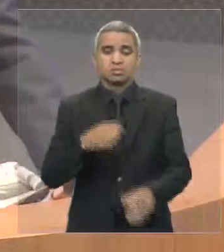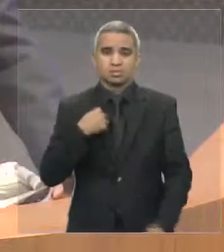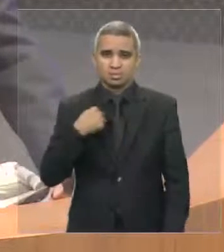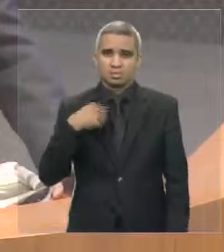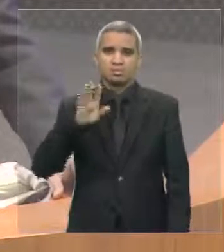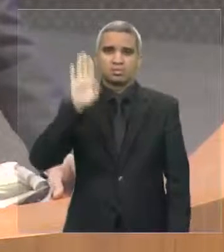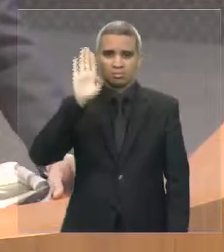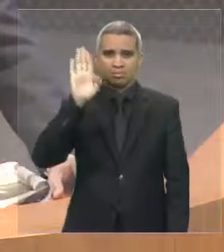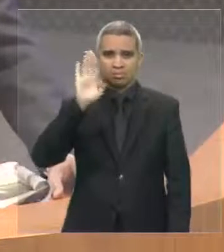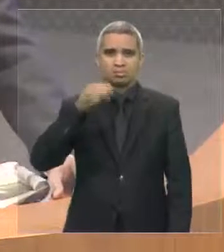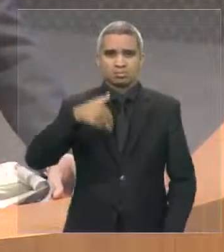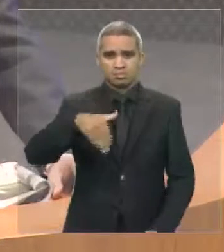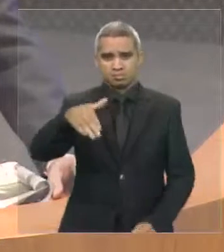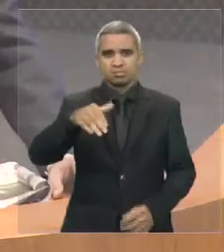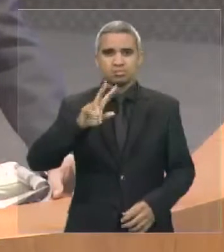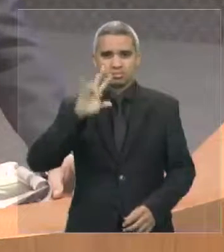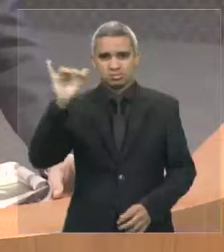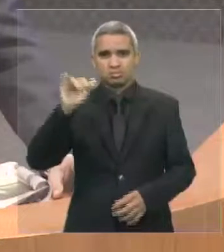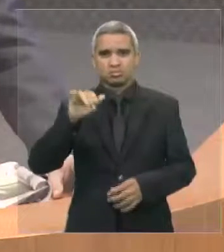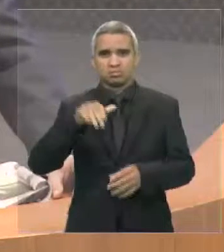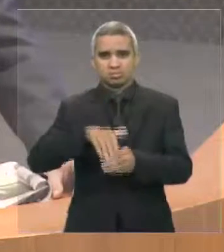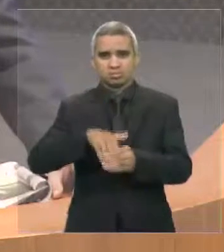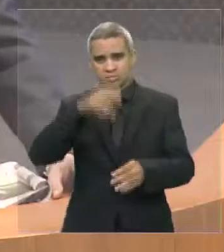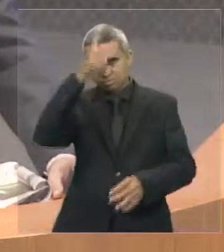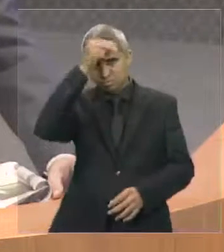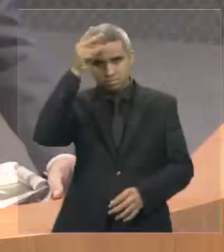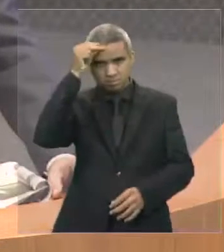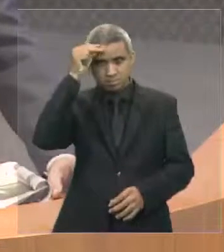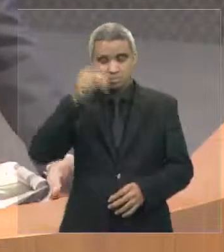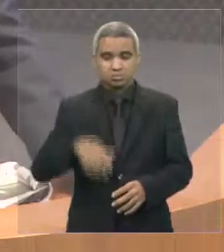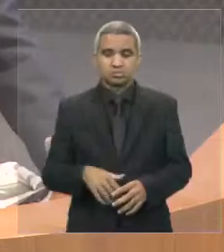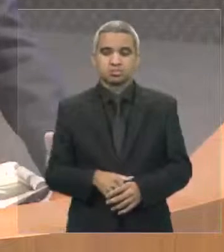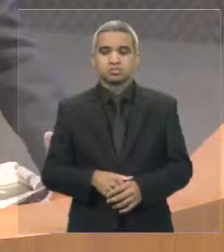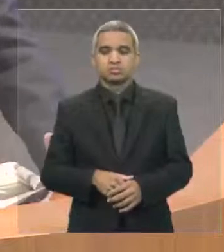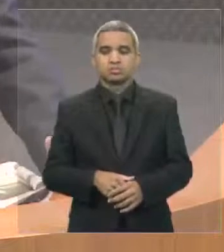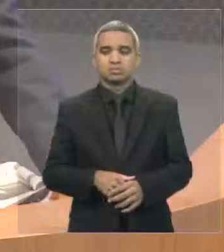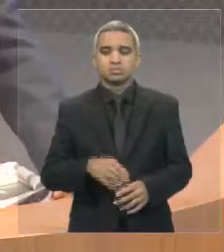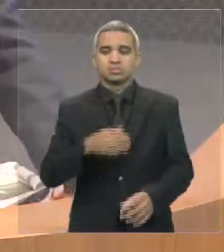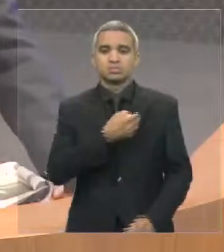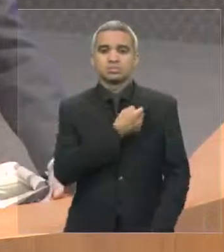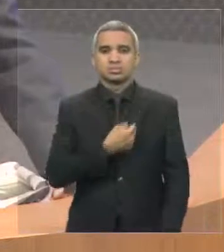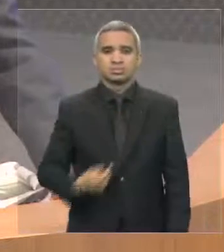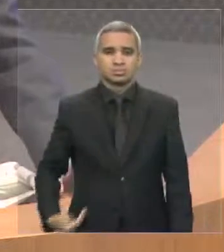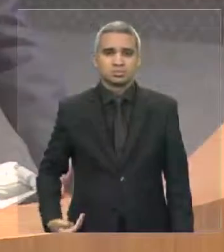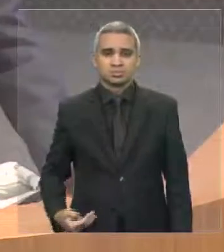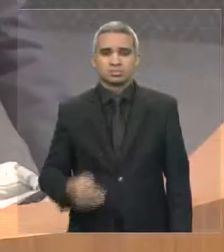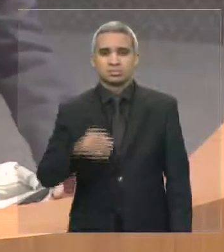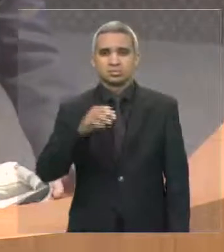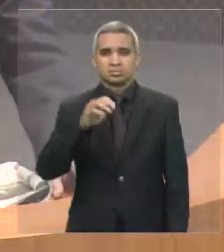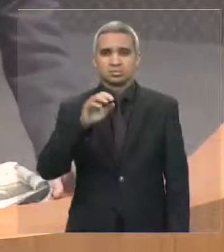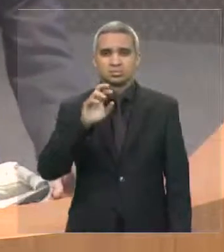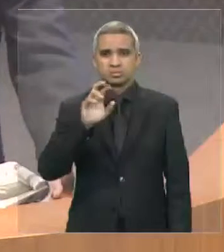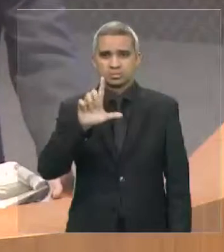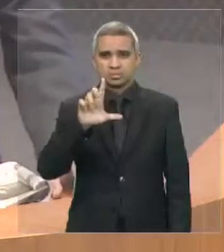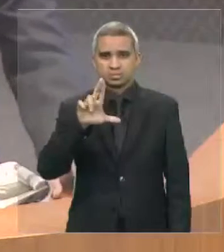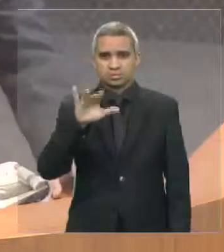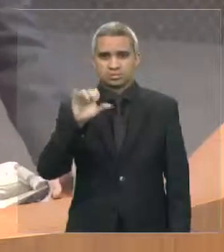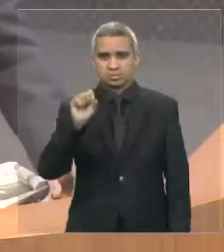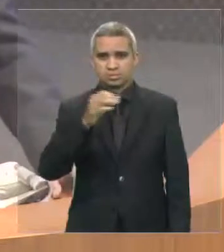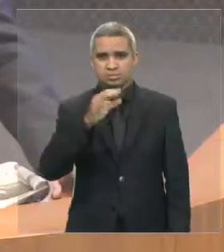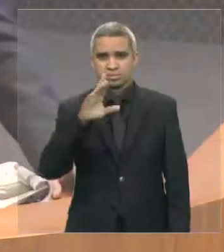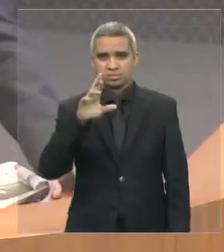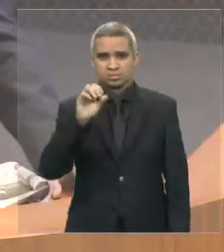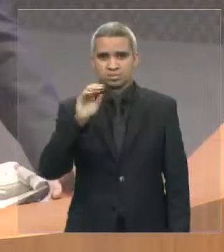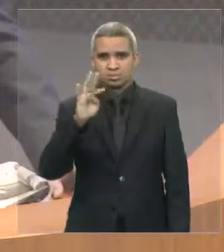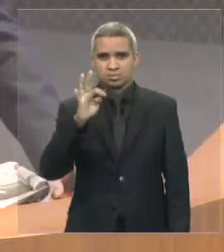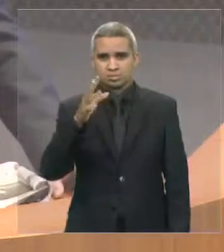público, e o vereador Roberto Rocha Júnior também se manifestou interessado. Então, a direção estadual